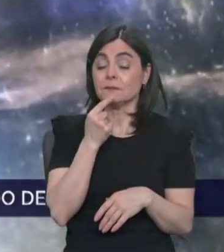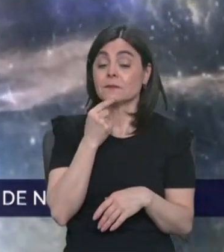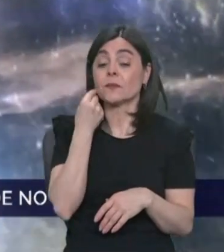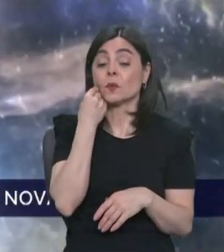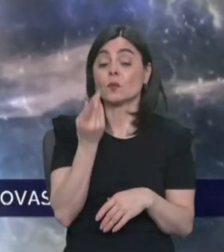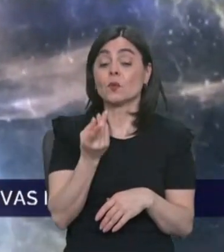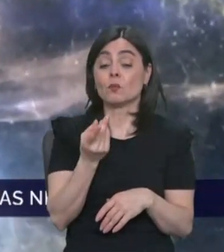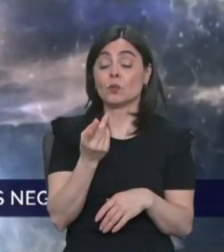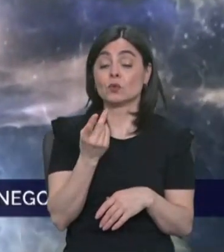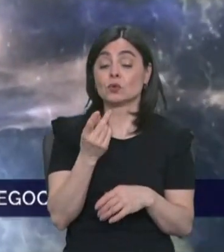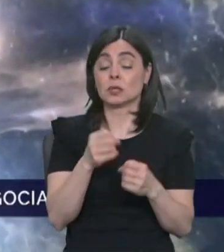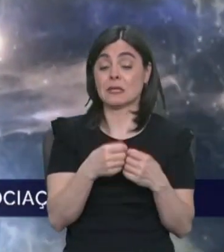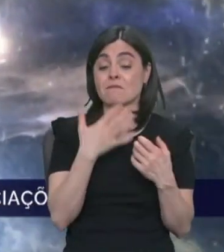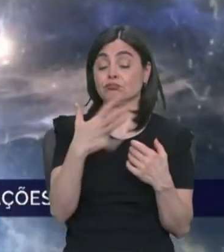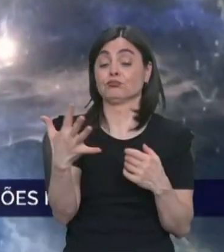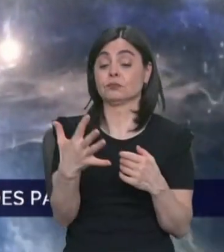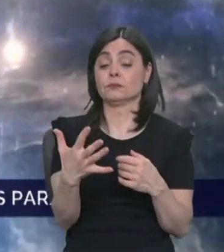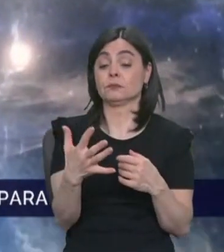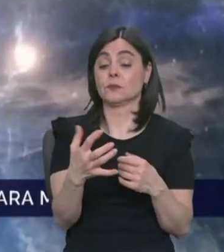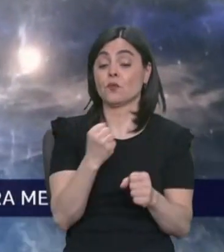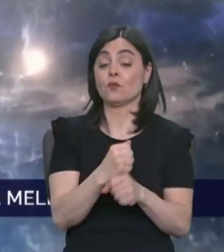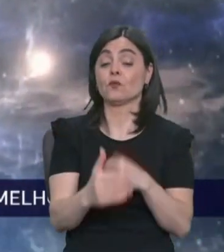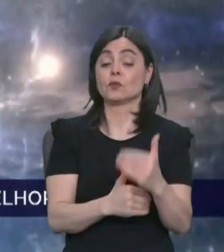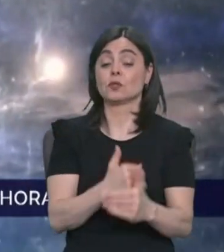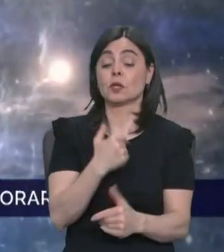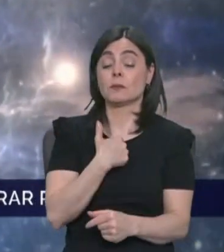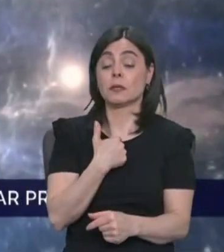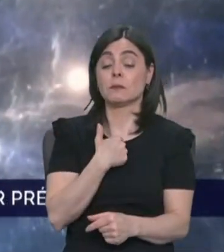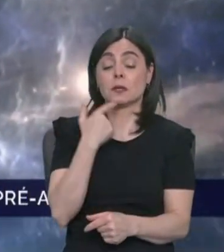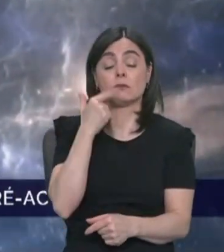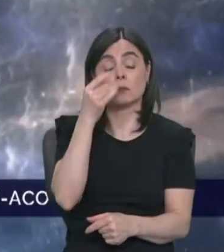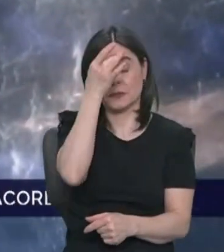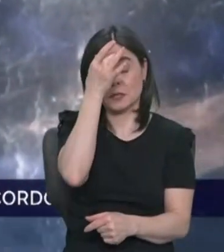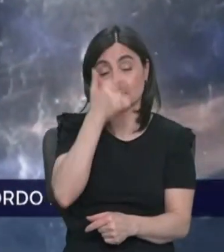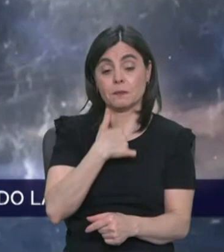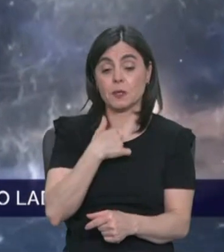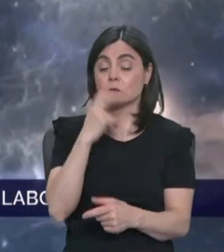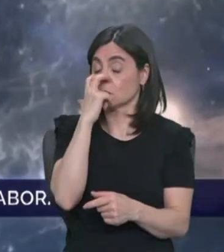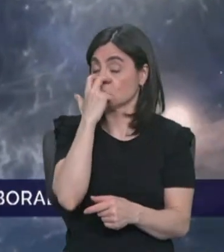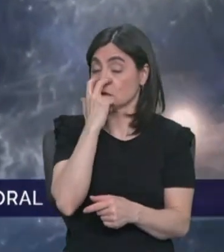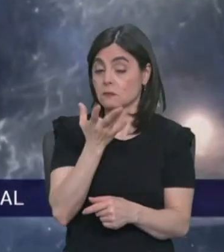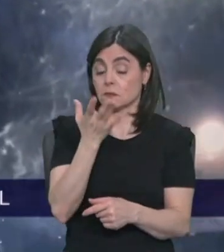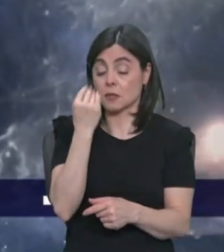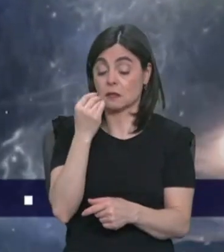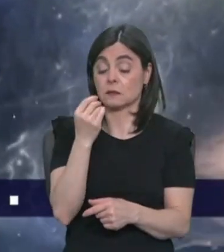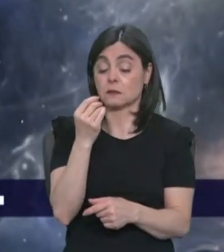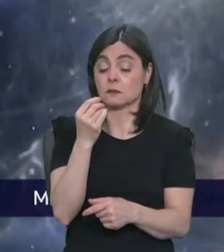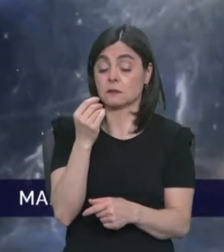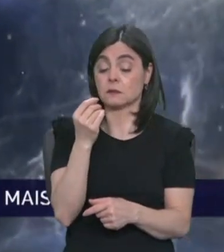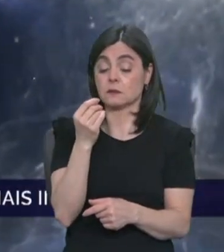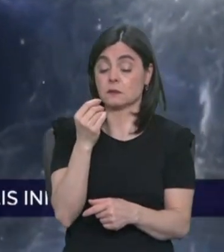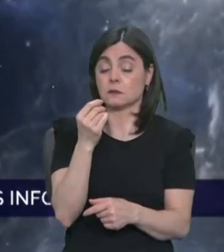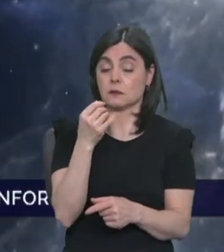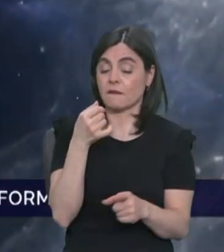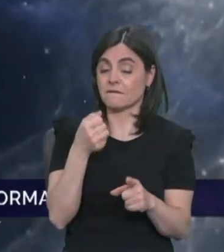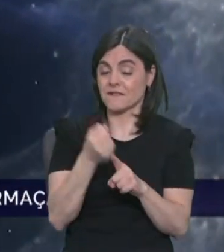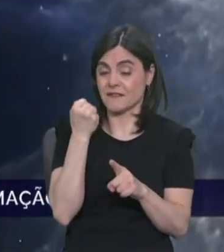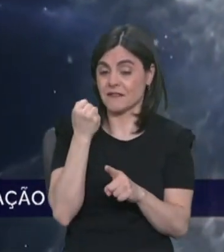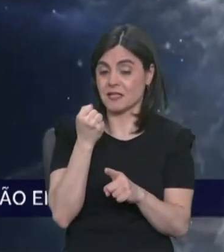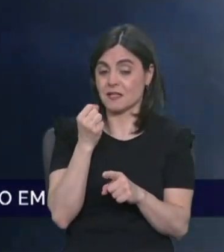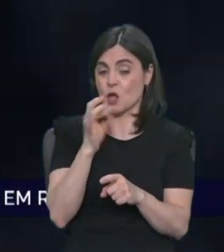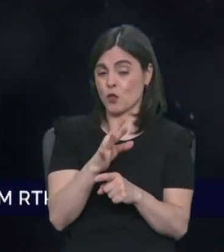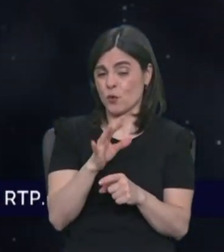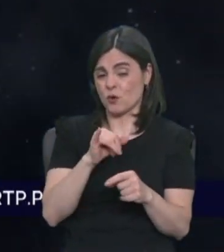estes monstros estelares funcionam. Para mim, na minha opinião, são até mais curiosos e muito mais atrevidos, digamos assim, do que os